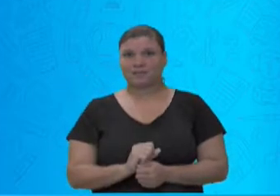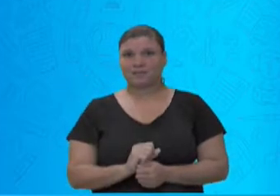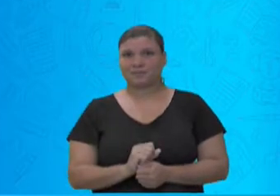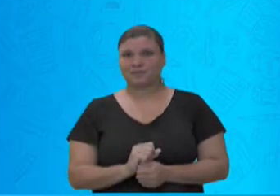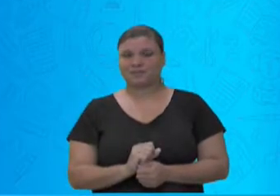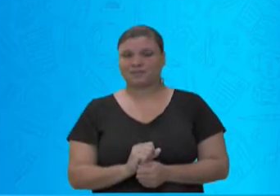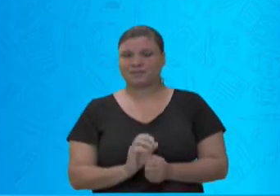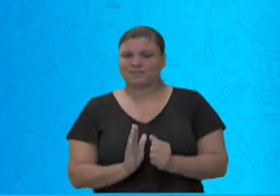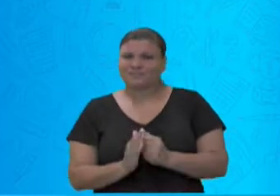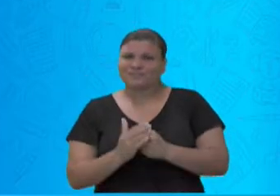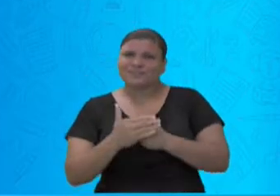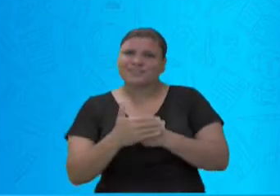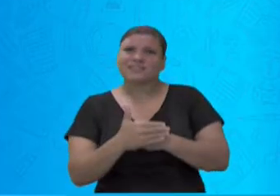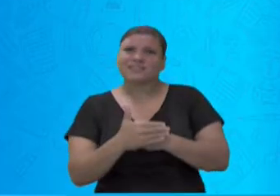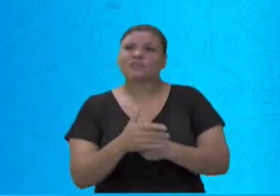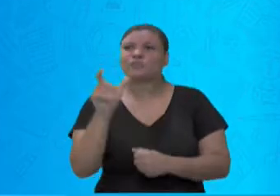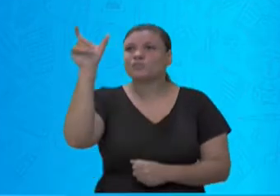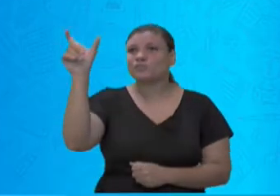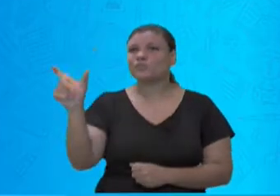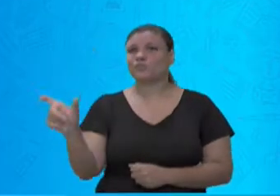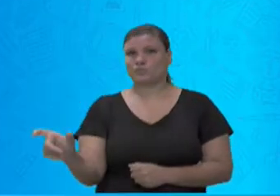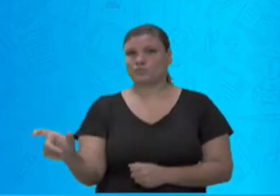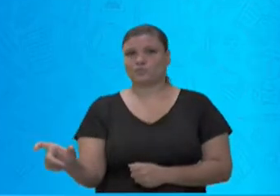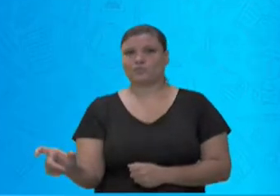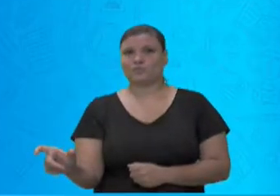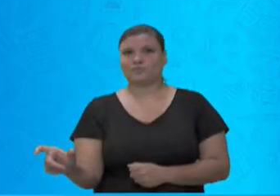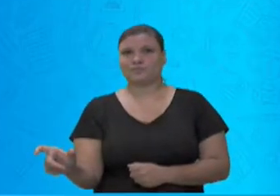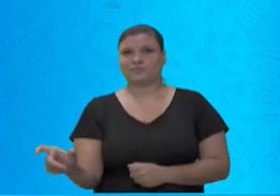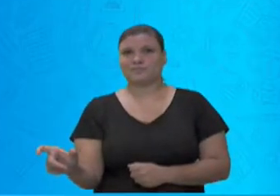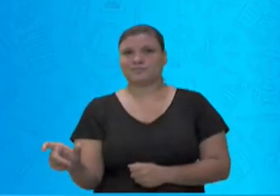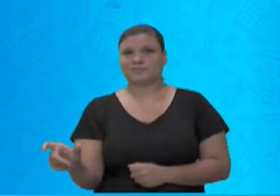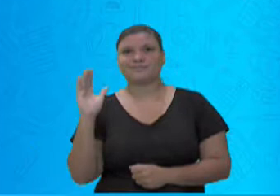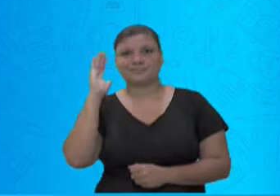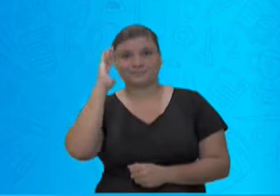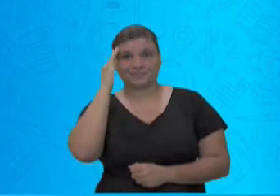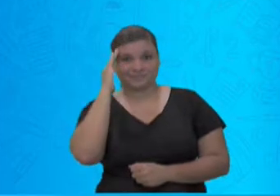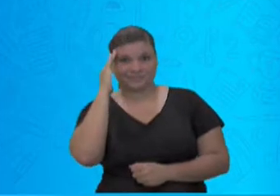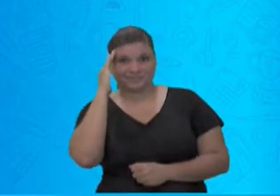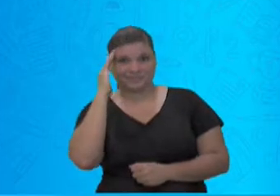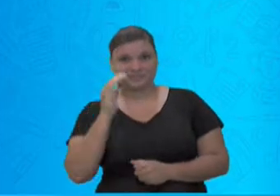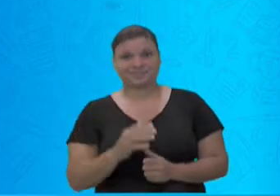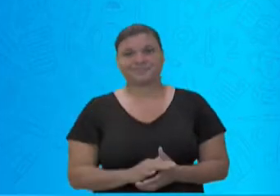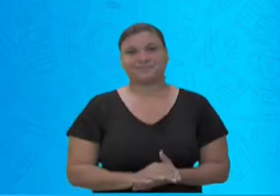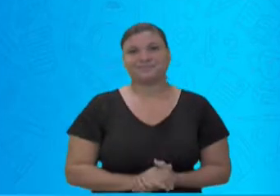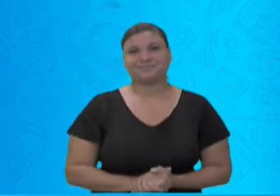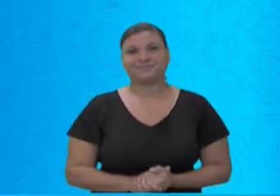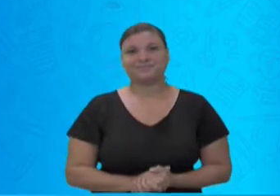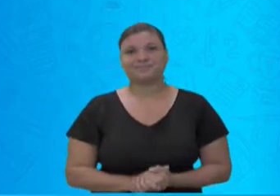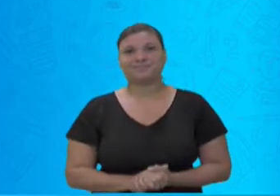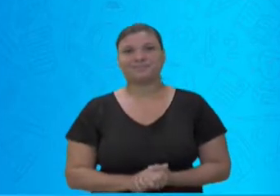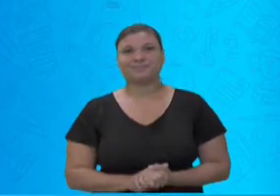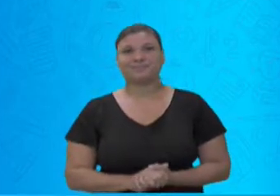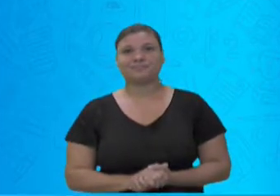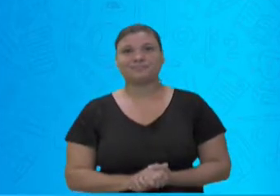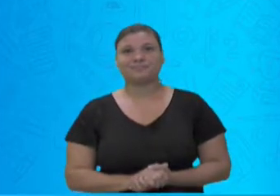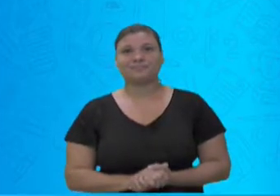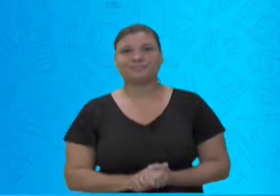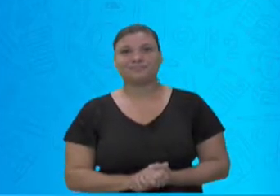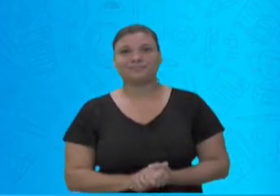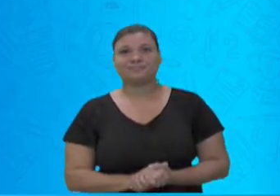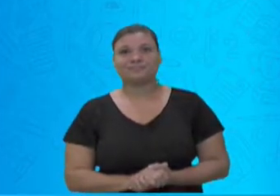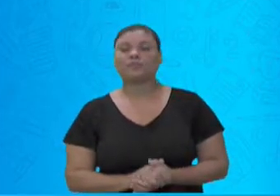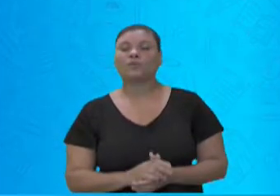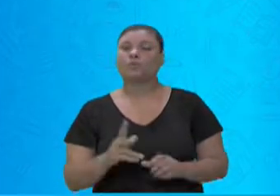É quando houve uma situação e que você omitiu. É chamado